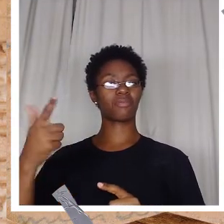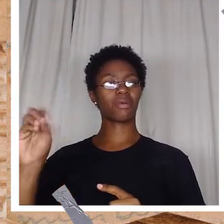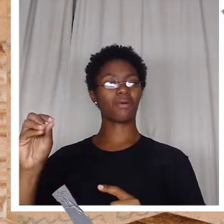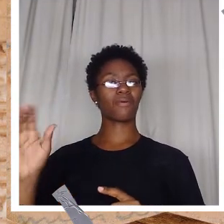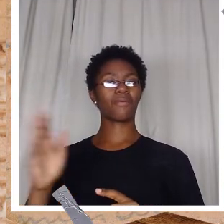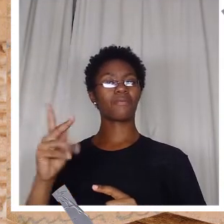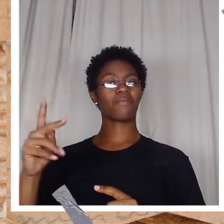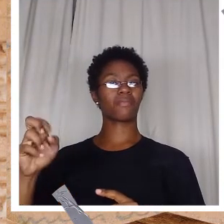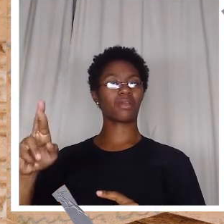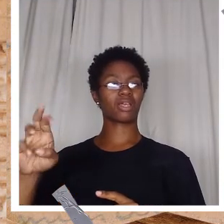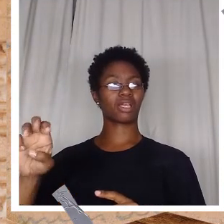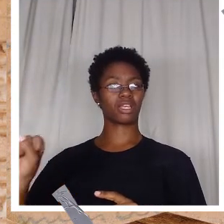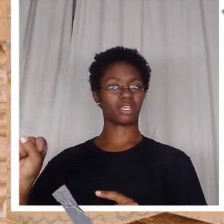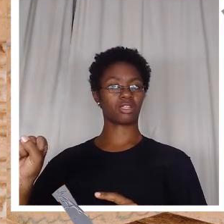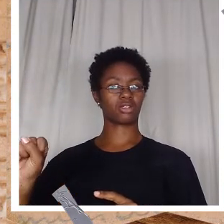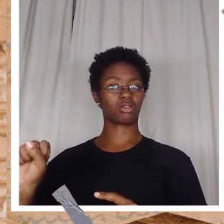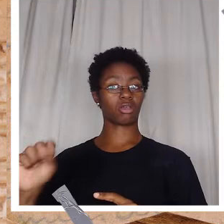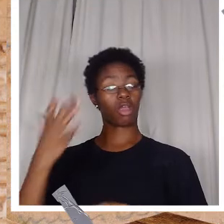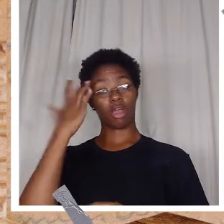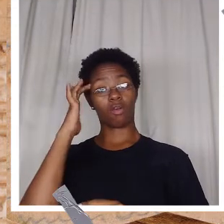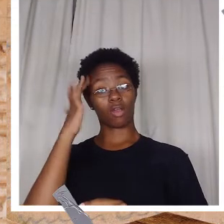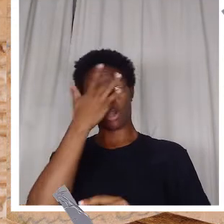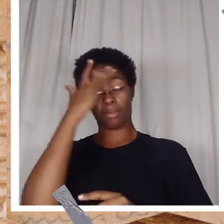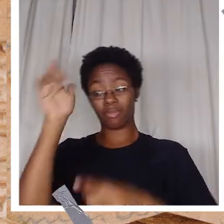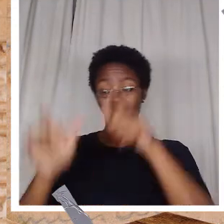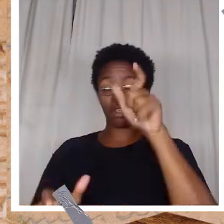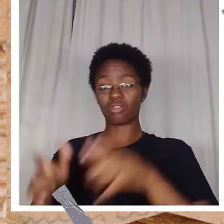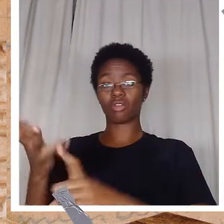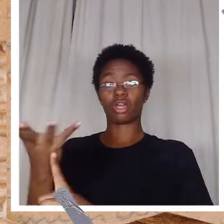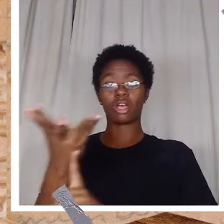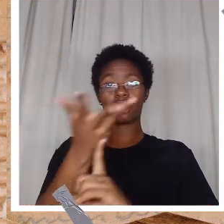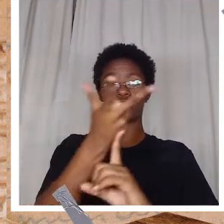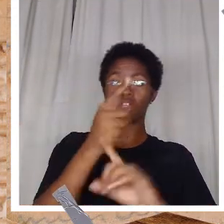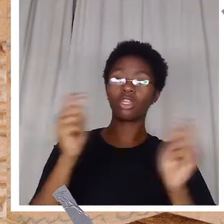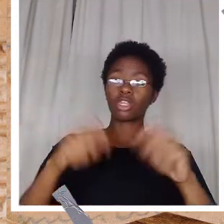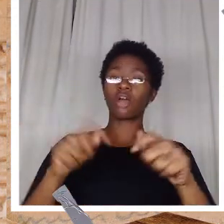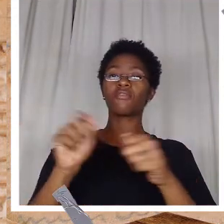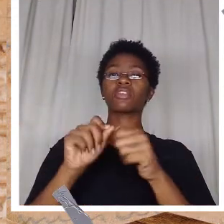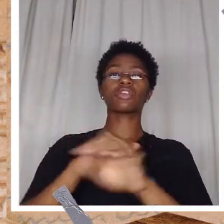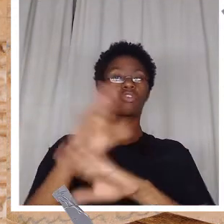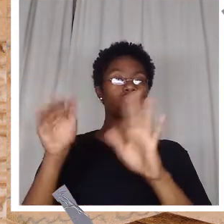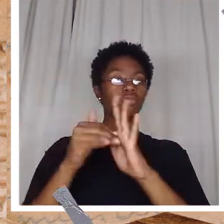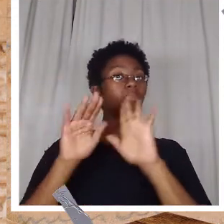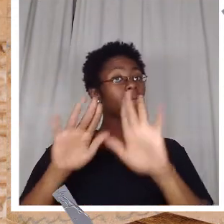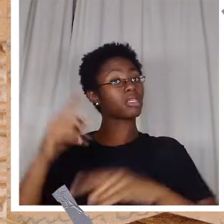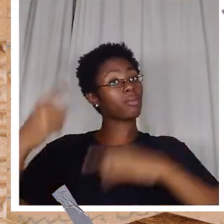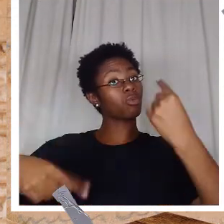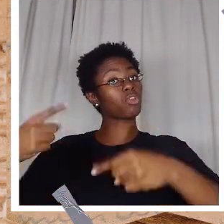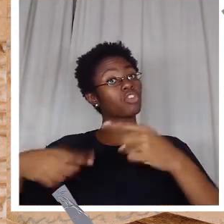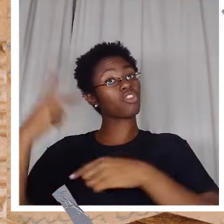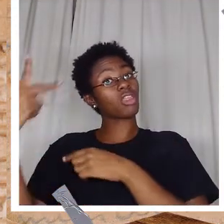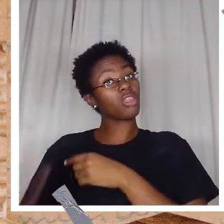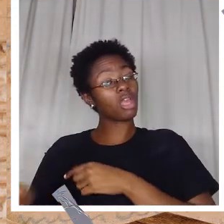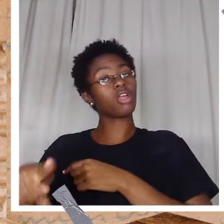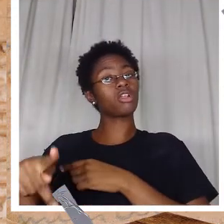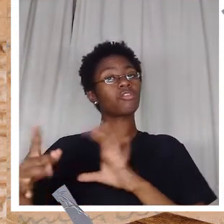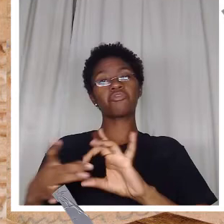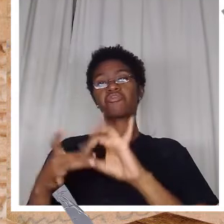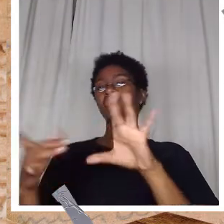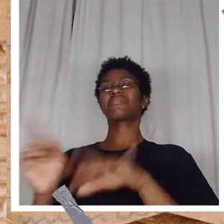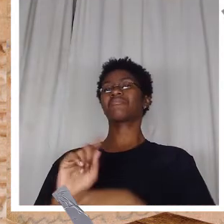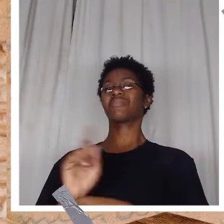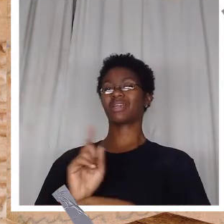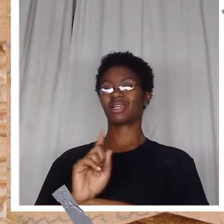Porque eu acho que um artista pode fazer tudo, só que a política deles não deixa a gente fazer tudo. Enquadra a